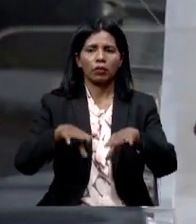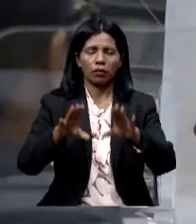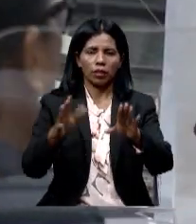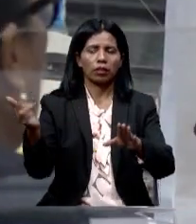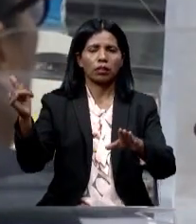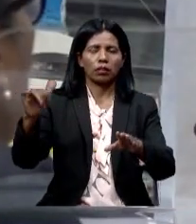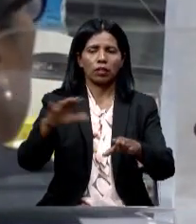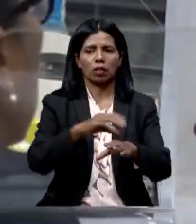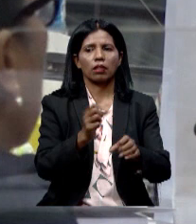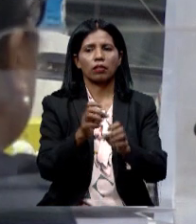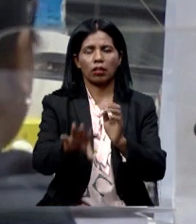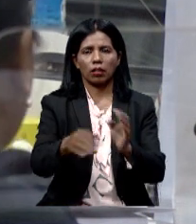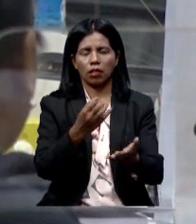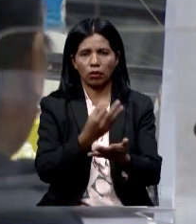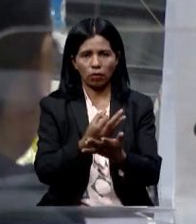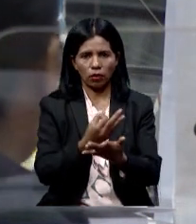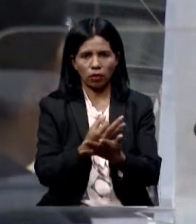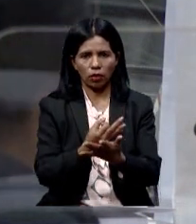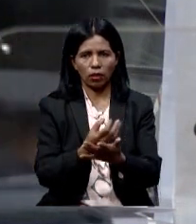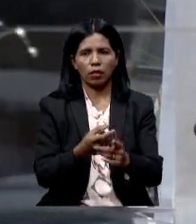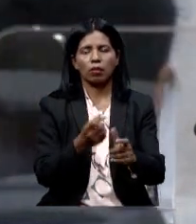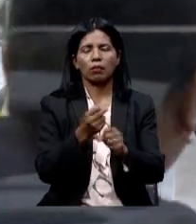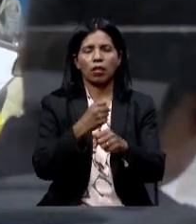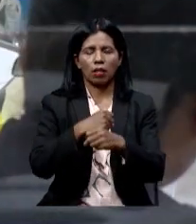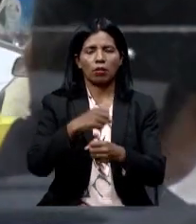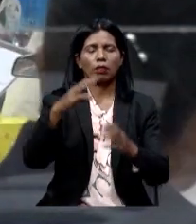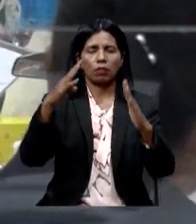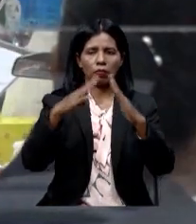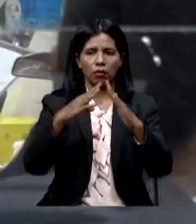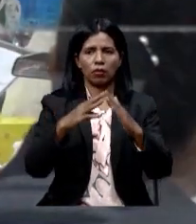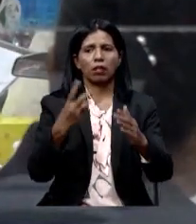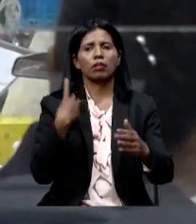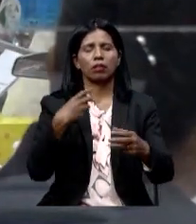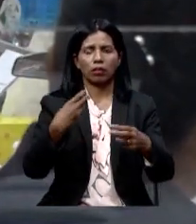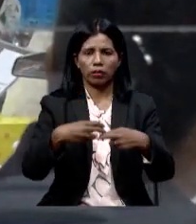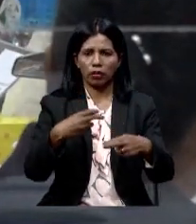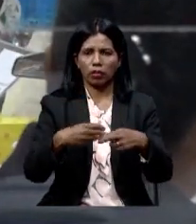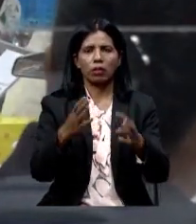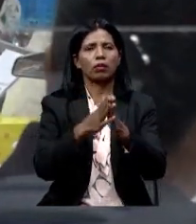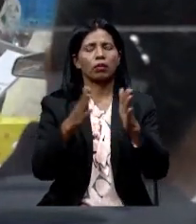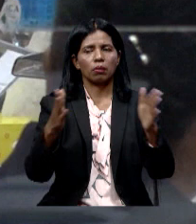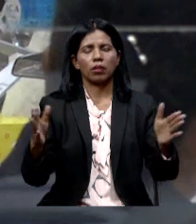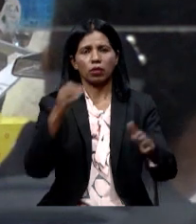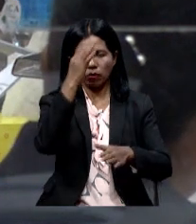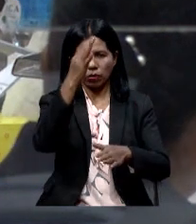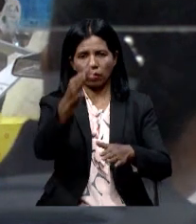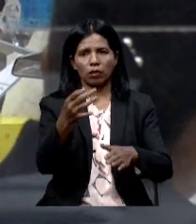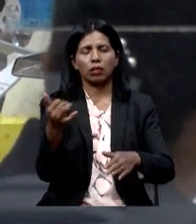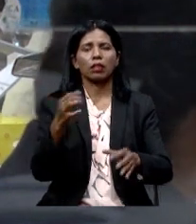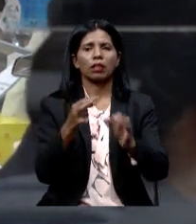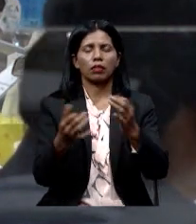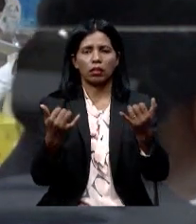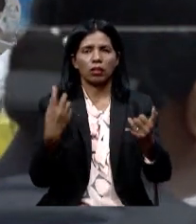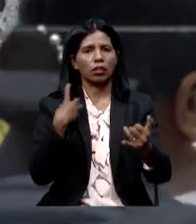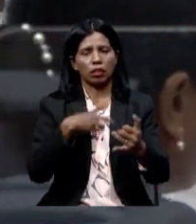rai, ou de retan osan, ou de harei uma, e dané a minha sabor ba futuro kata sei dané ma kita